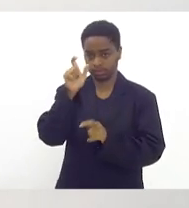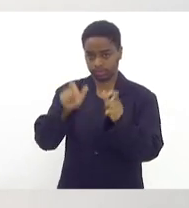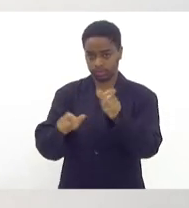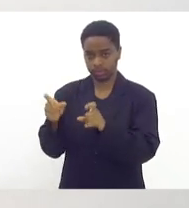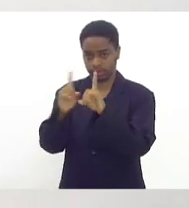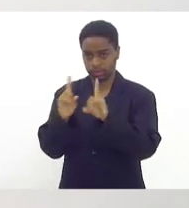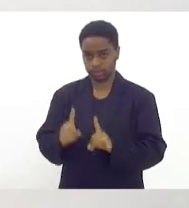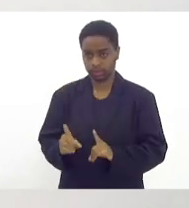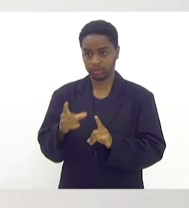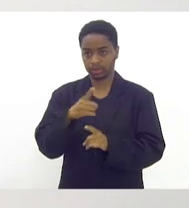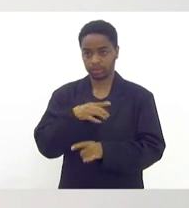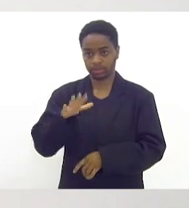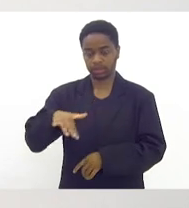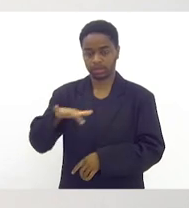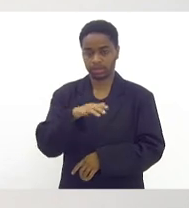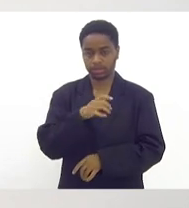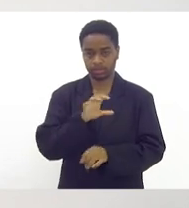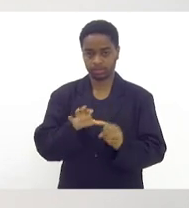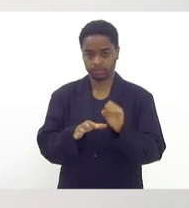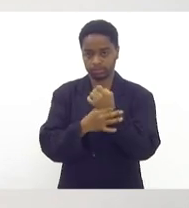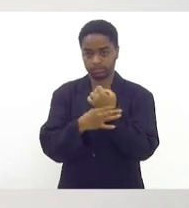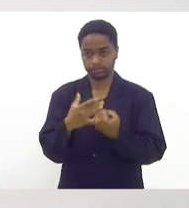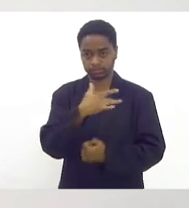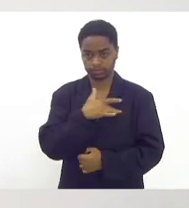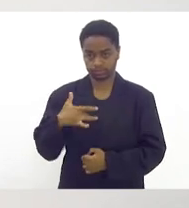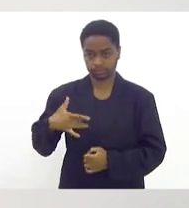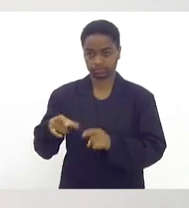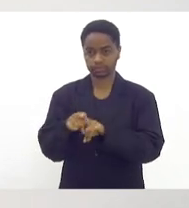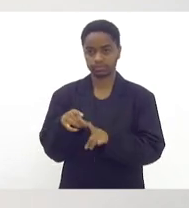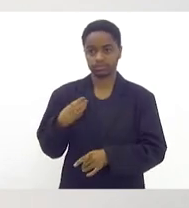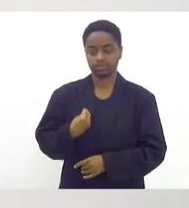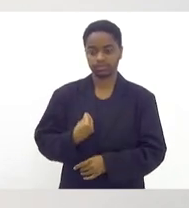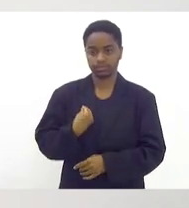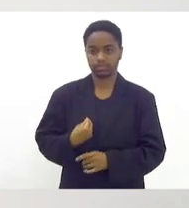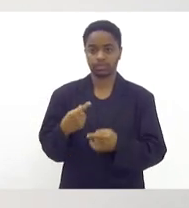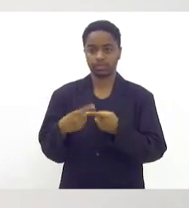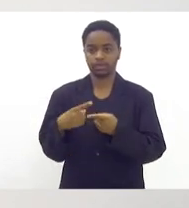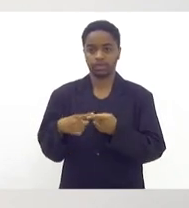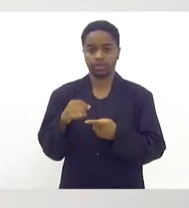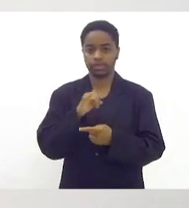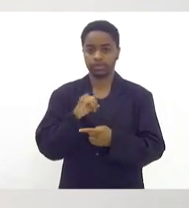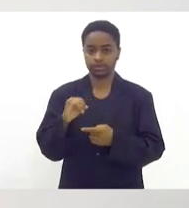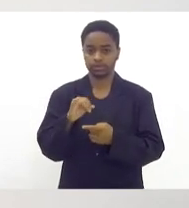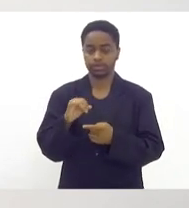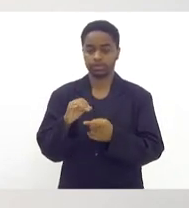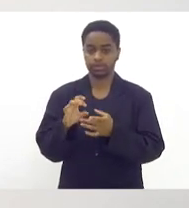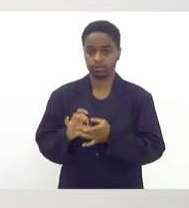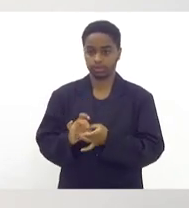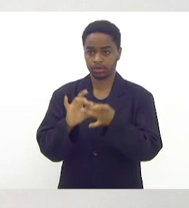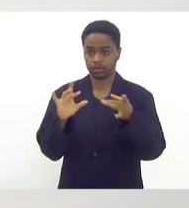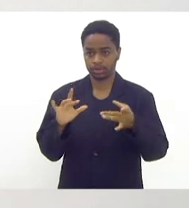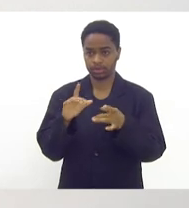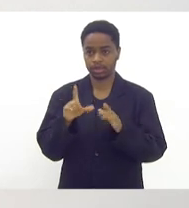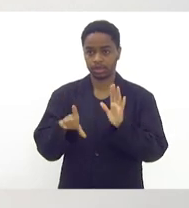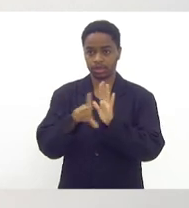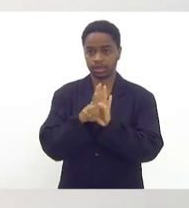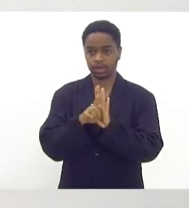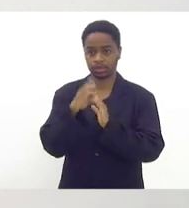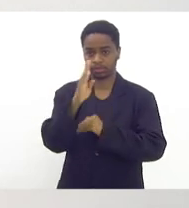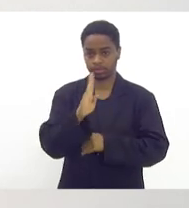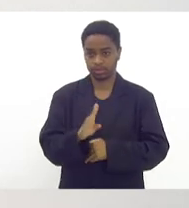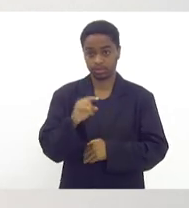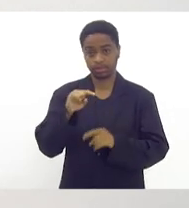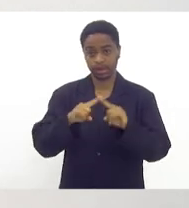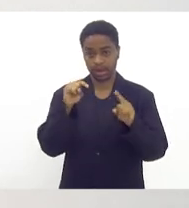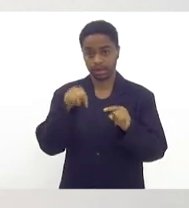de seguro de saúde os planos de saúde e seguros de vida caso Tais Seguros sejam permitidos pela legislação nacional e aqui é permitido